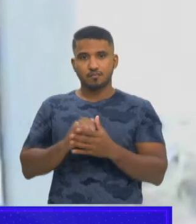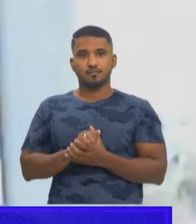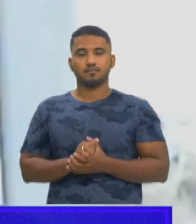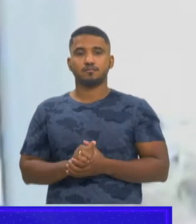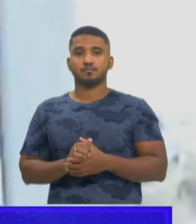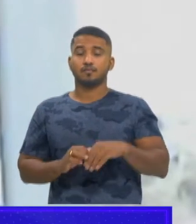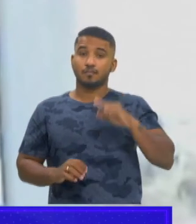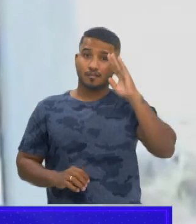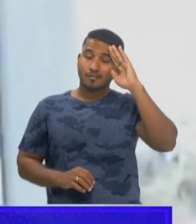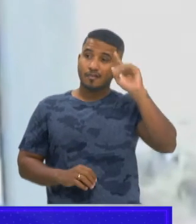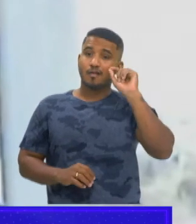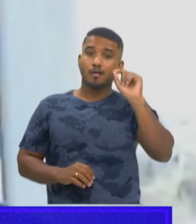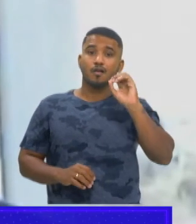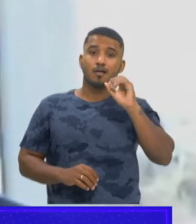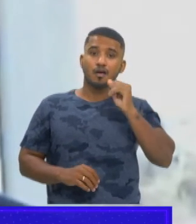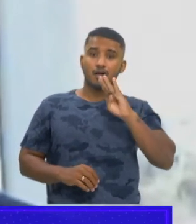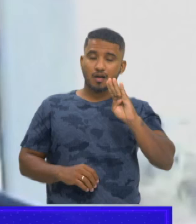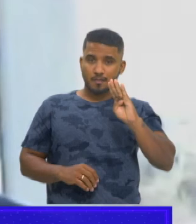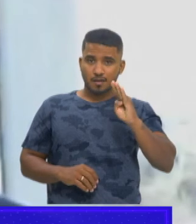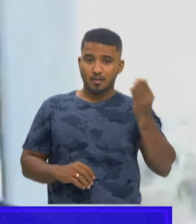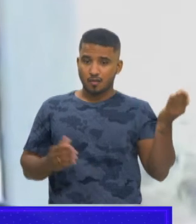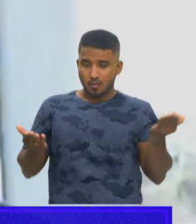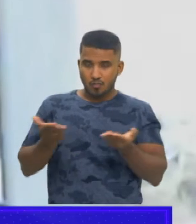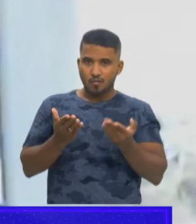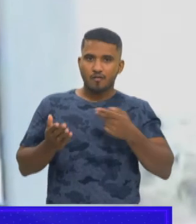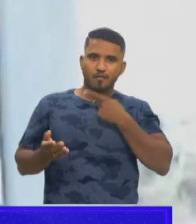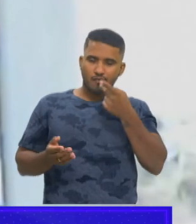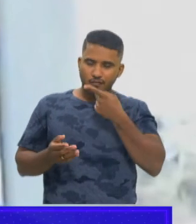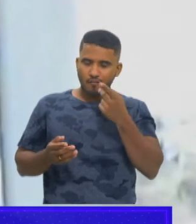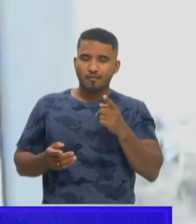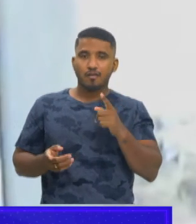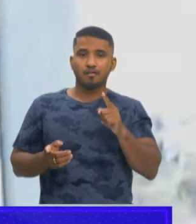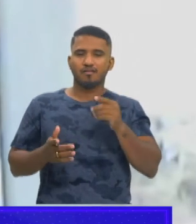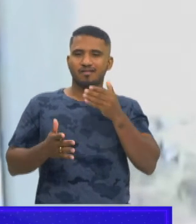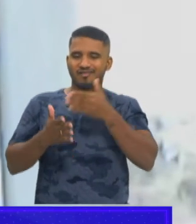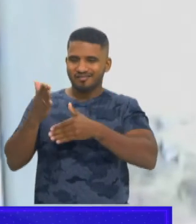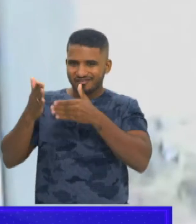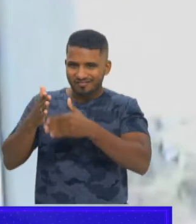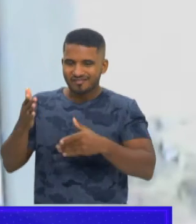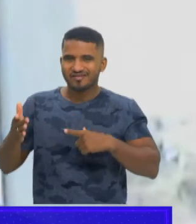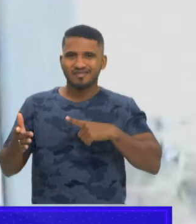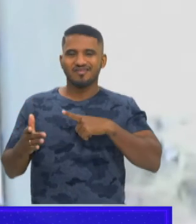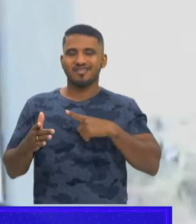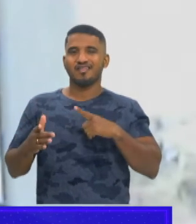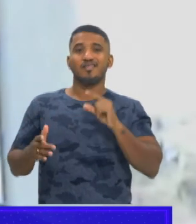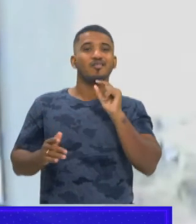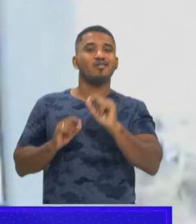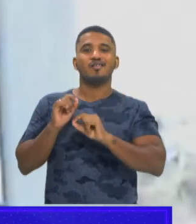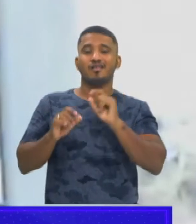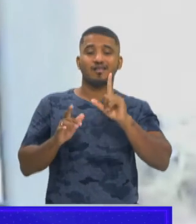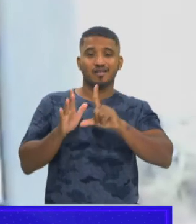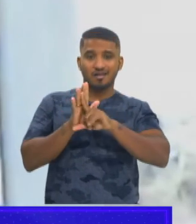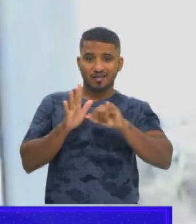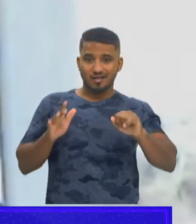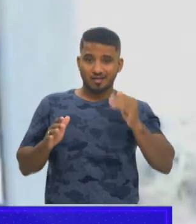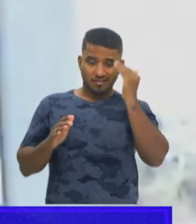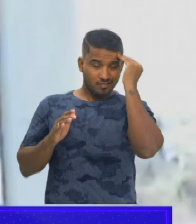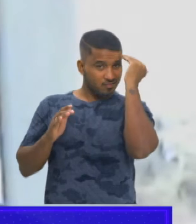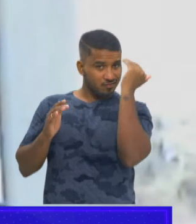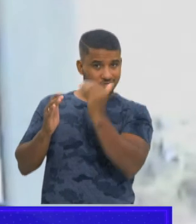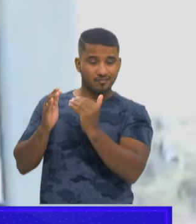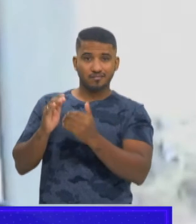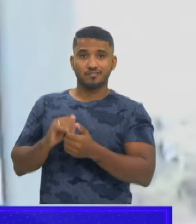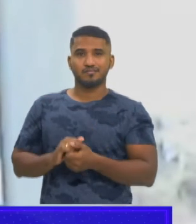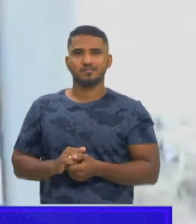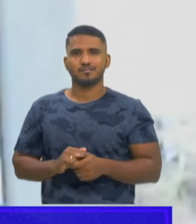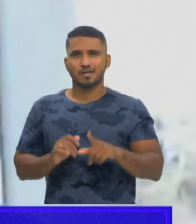que a OAB hoje bate e o maior entrave, a maior dificuldade que nós temos é que a lei seja apenas cumprida. Está na